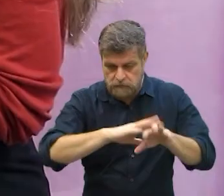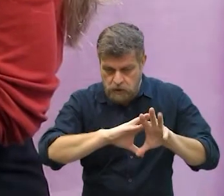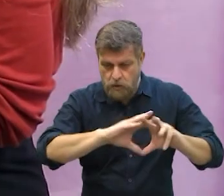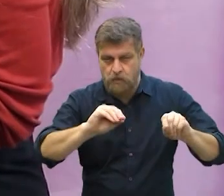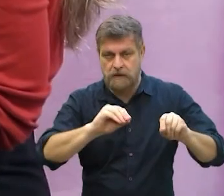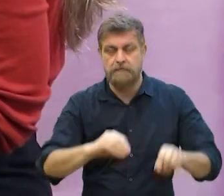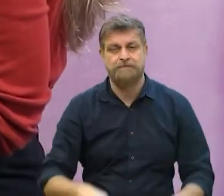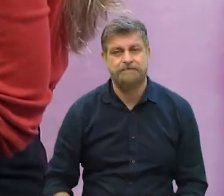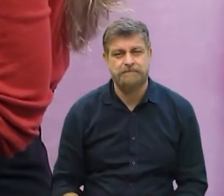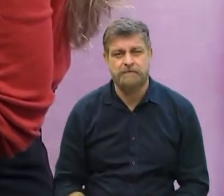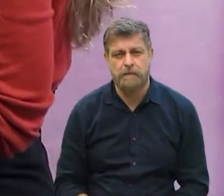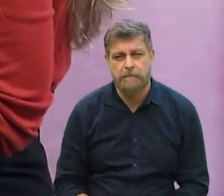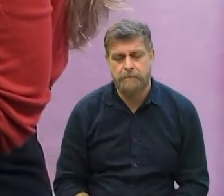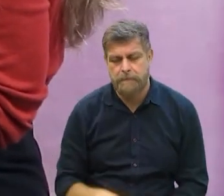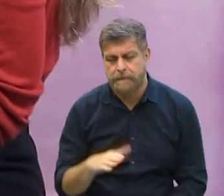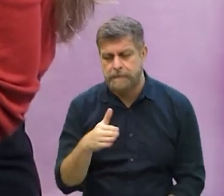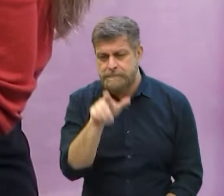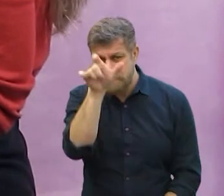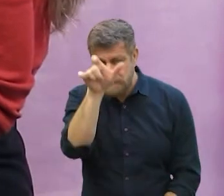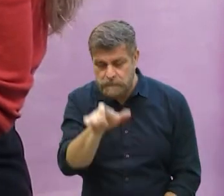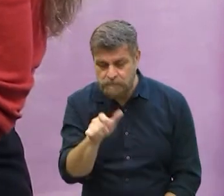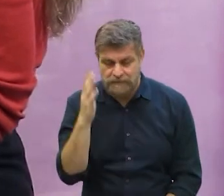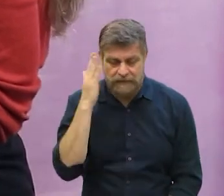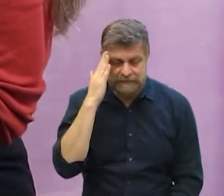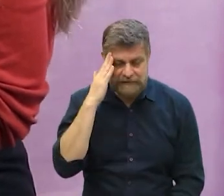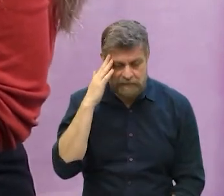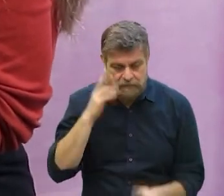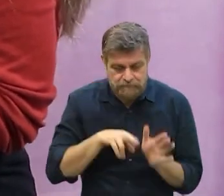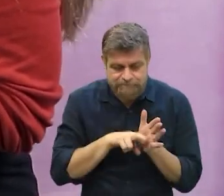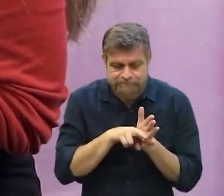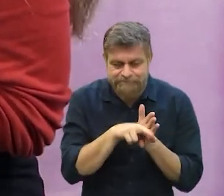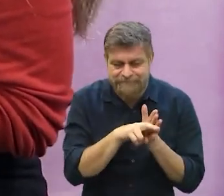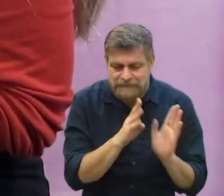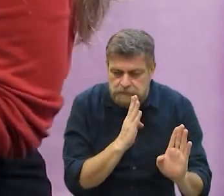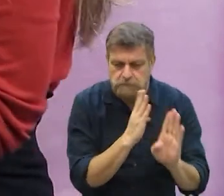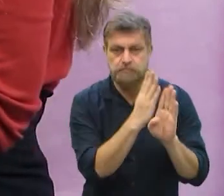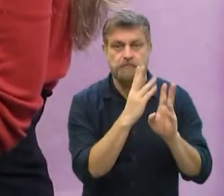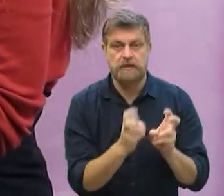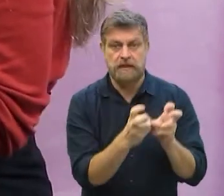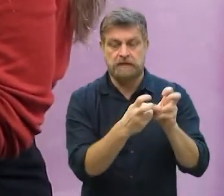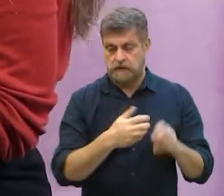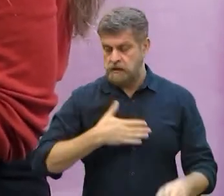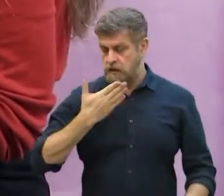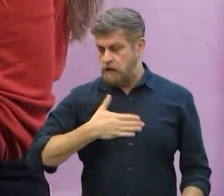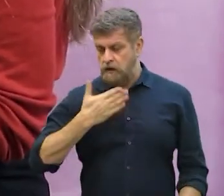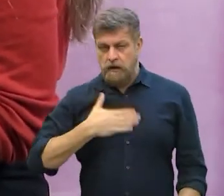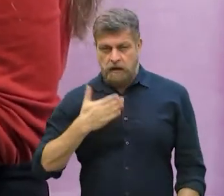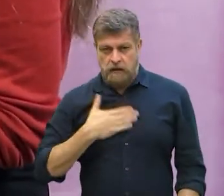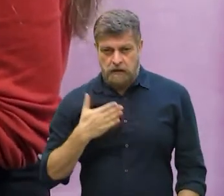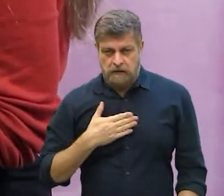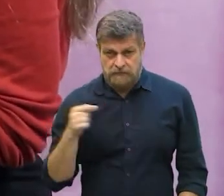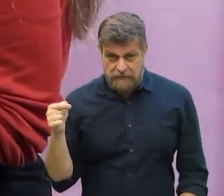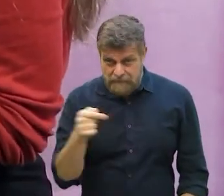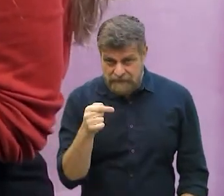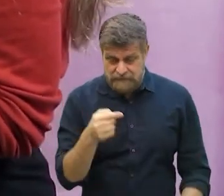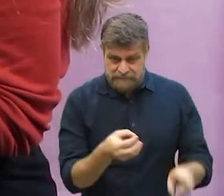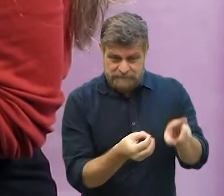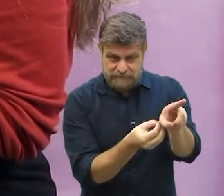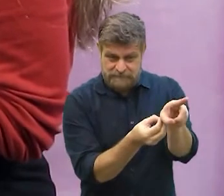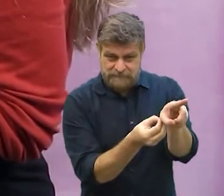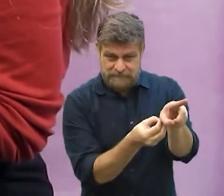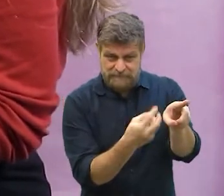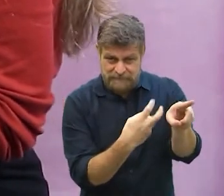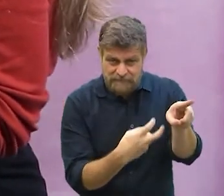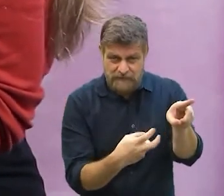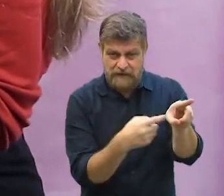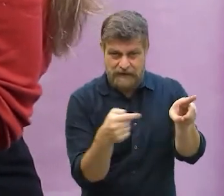principalmente. Dr. Wagner, quando qualquer pessoa recebe, né, o diagnóstico de câncer, fica assustada. Mas nesse caso,